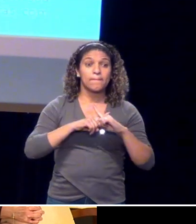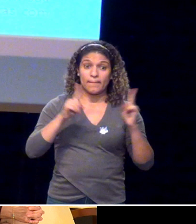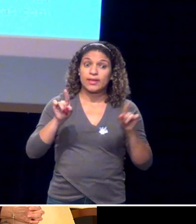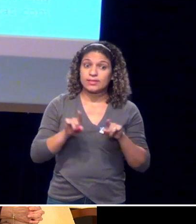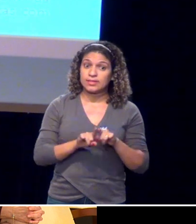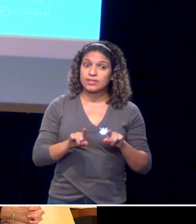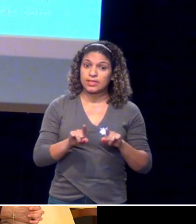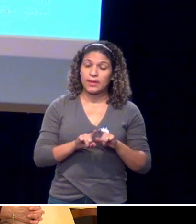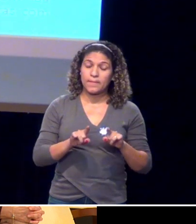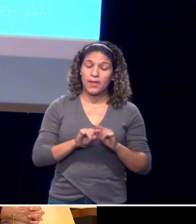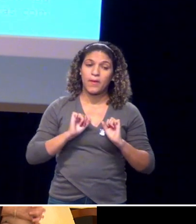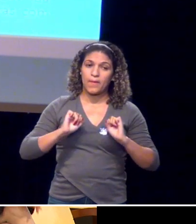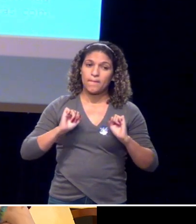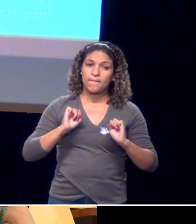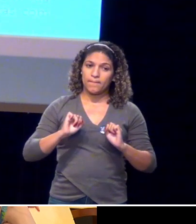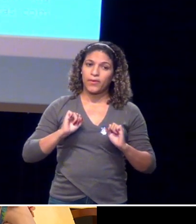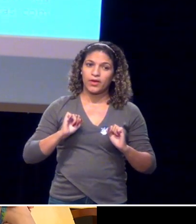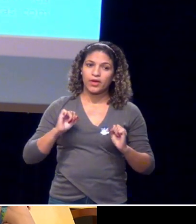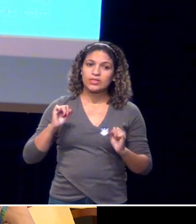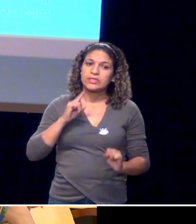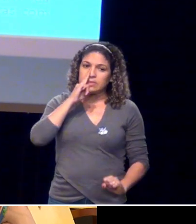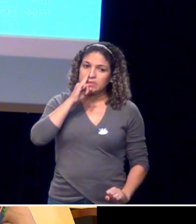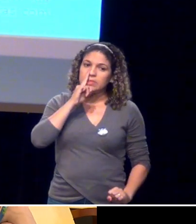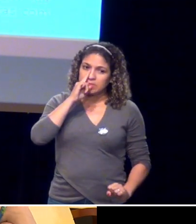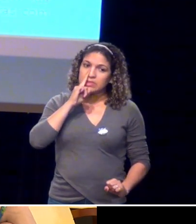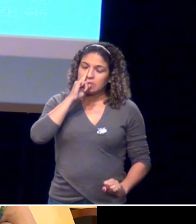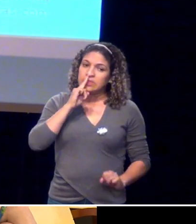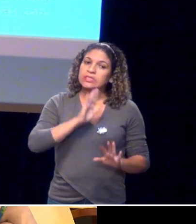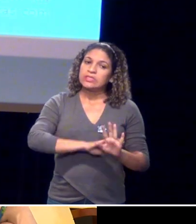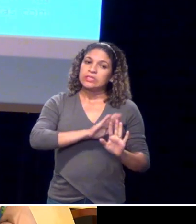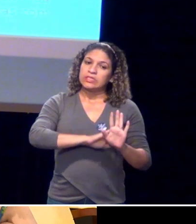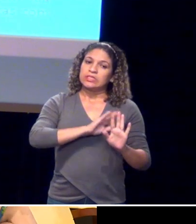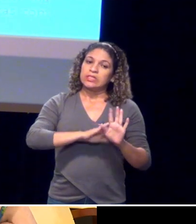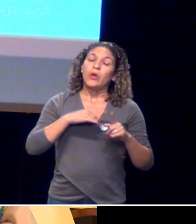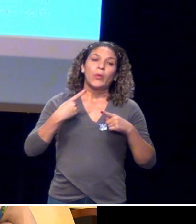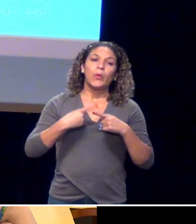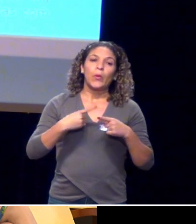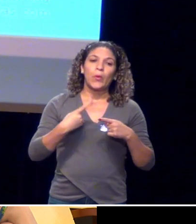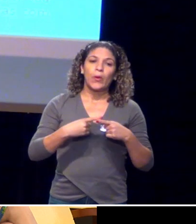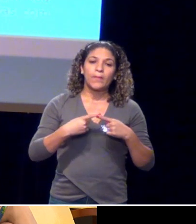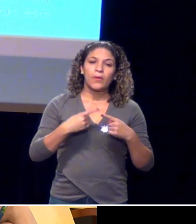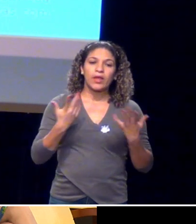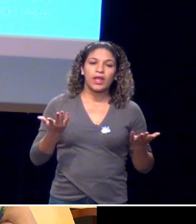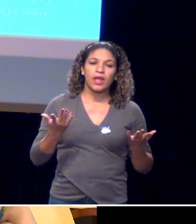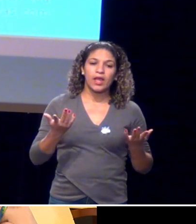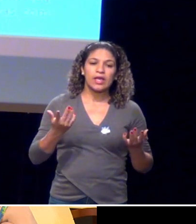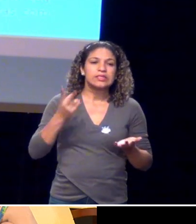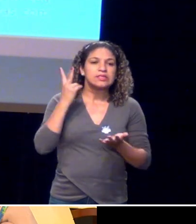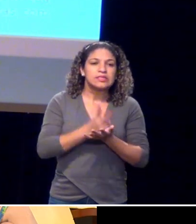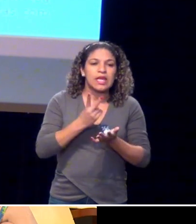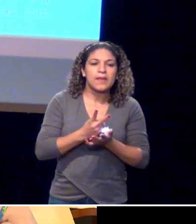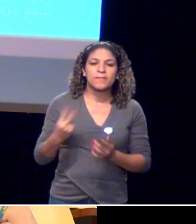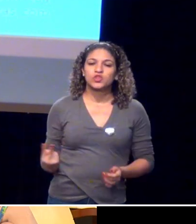também pode ser um grande perigo, porque eu estou lidando sempre